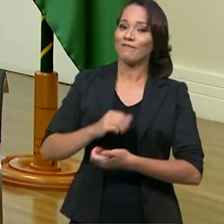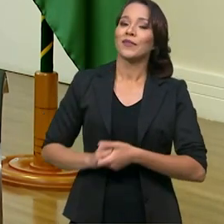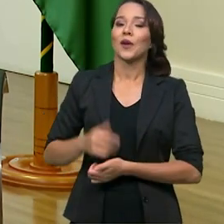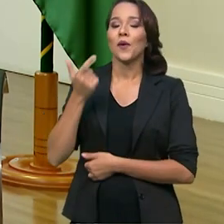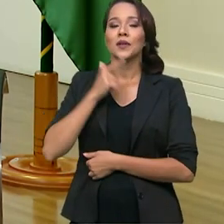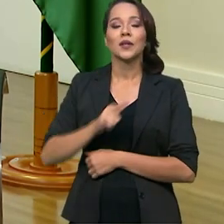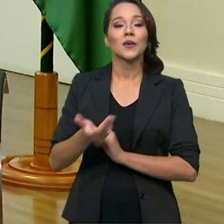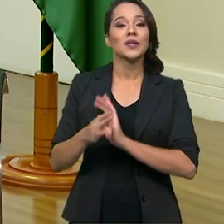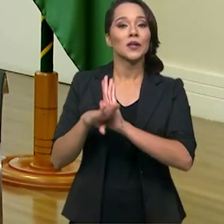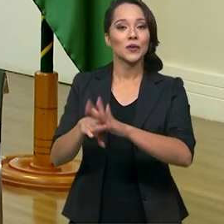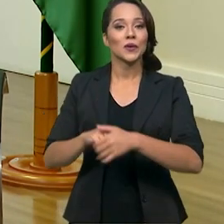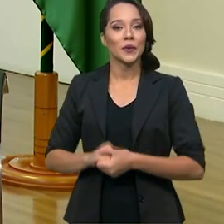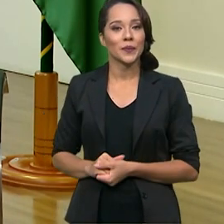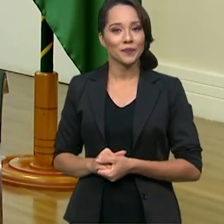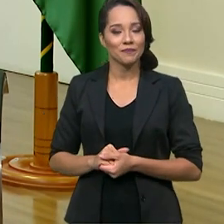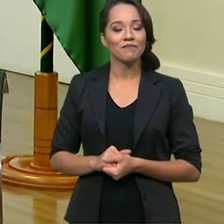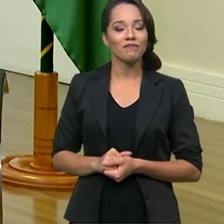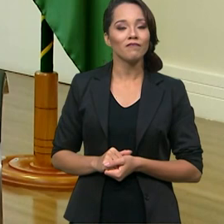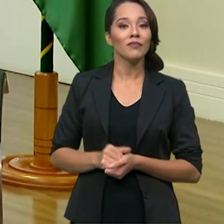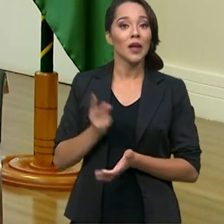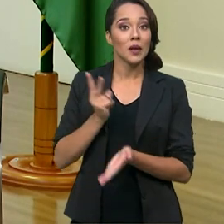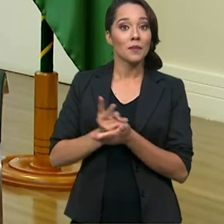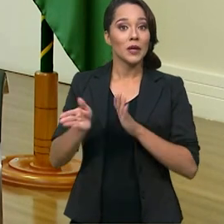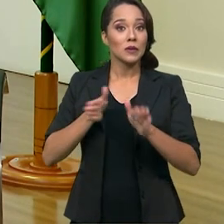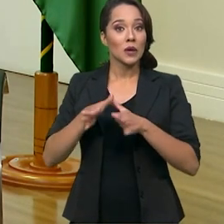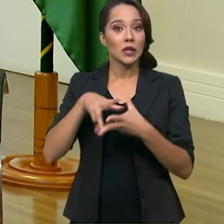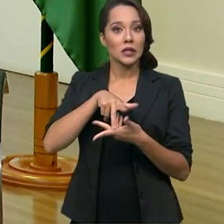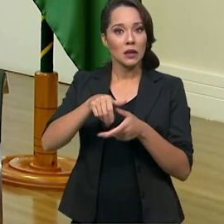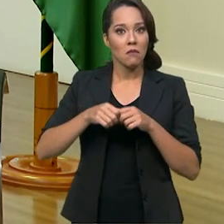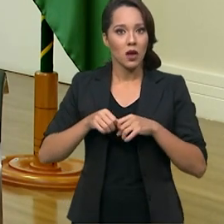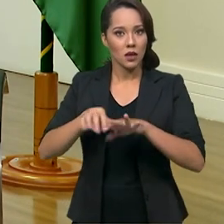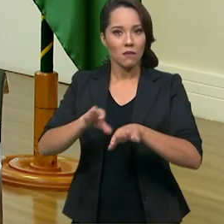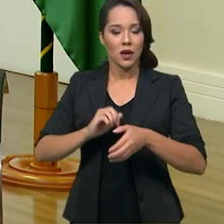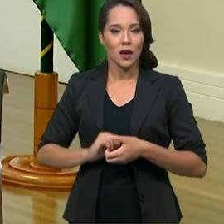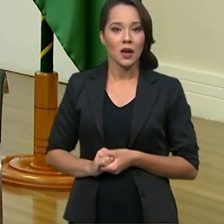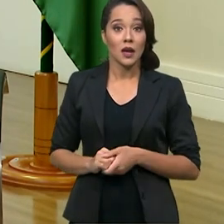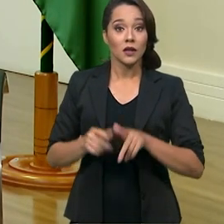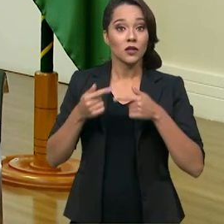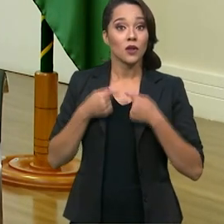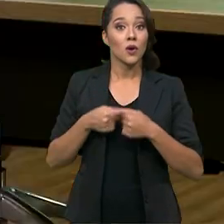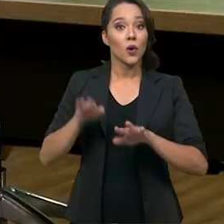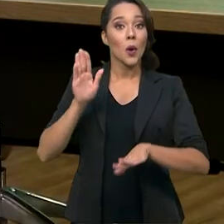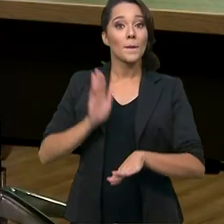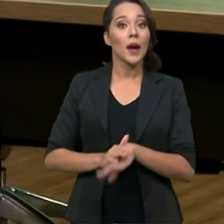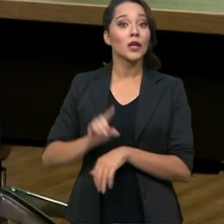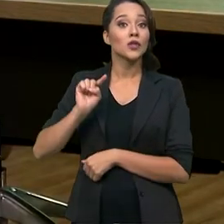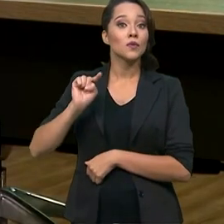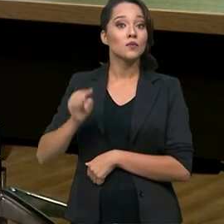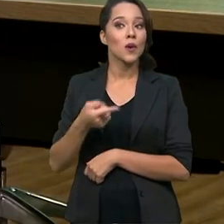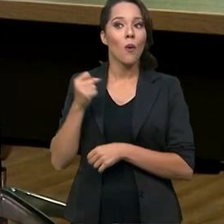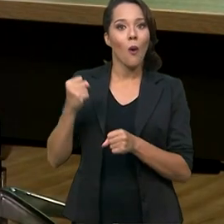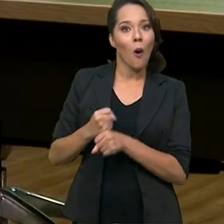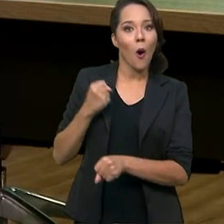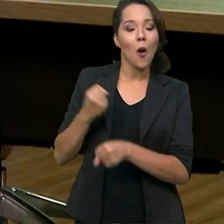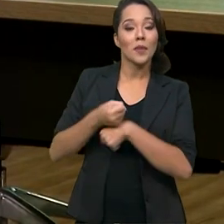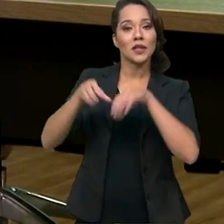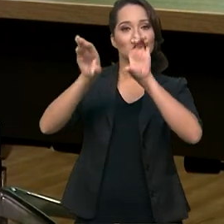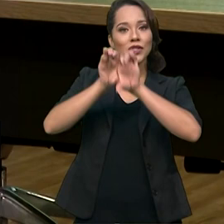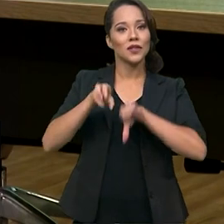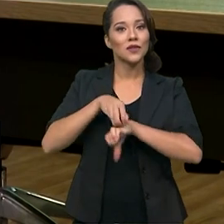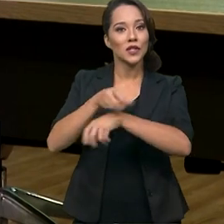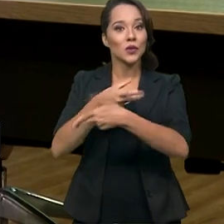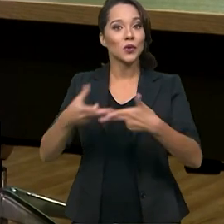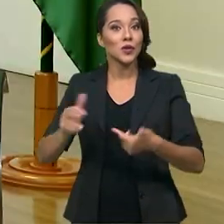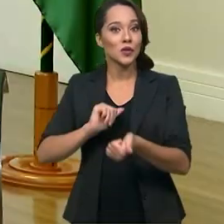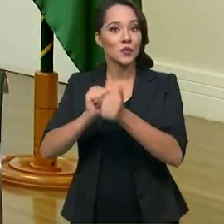esse benefício. E mesmo durante essa pandemia, né, nós inauguramos mais de 1000 obras de infraestrutura